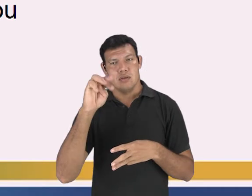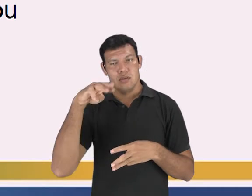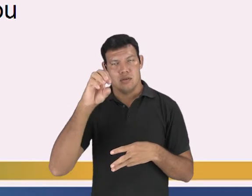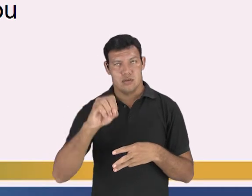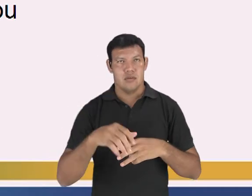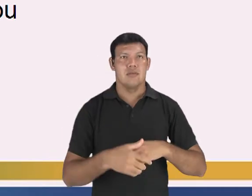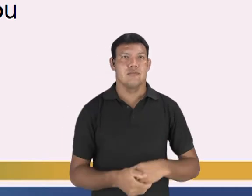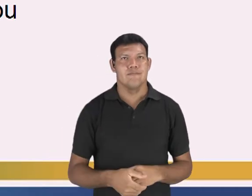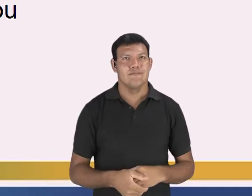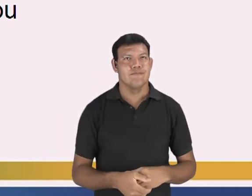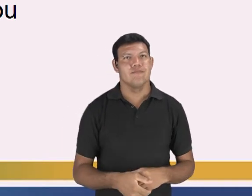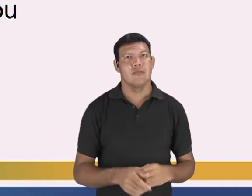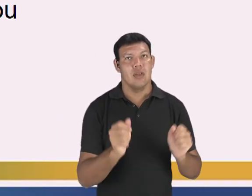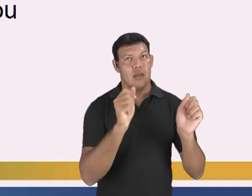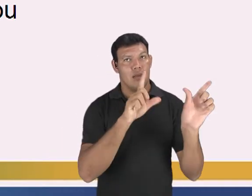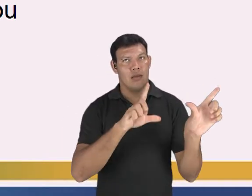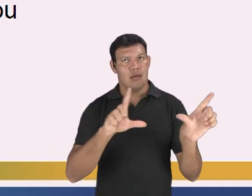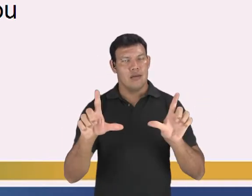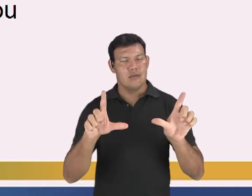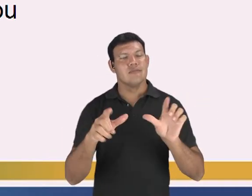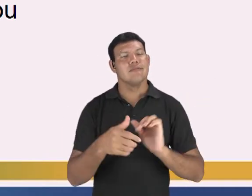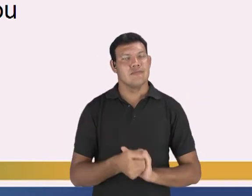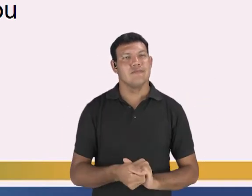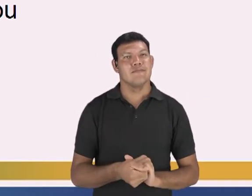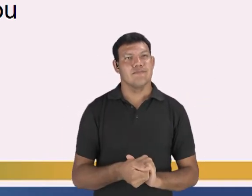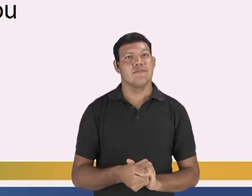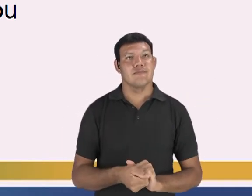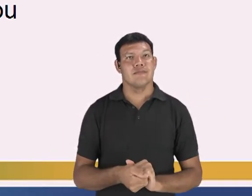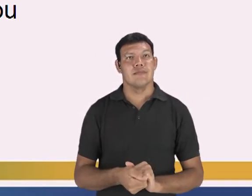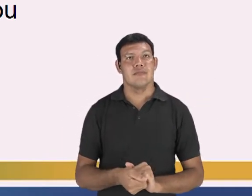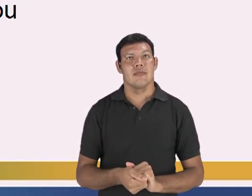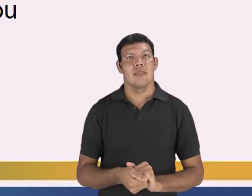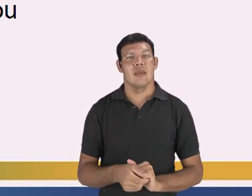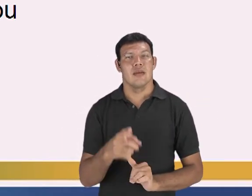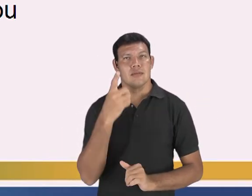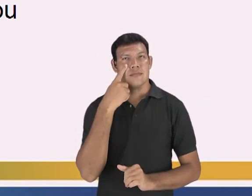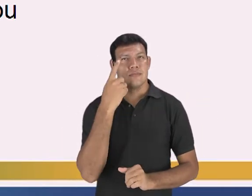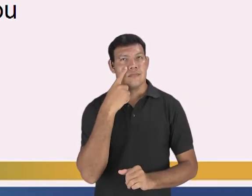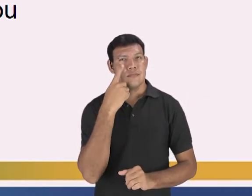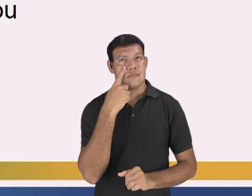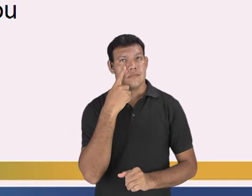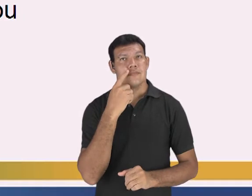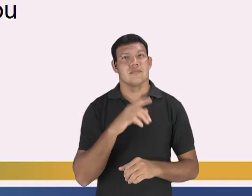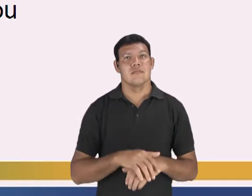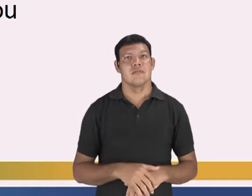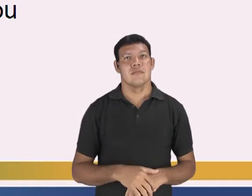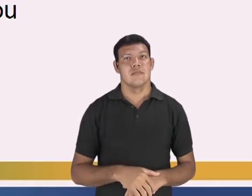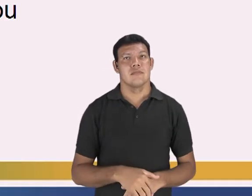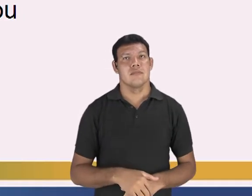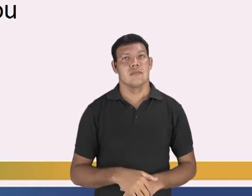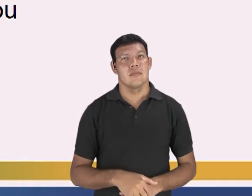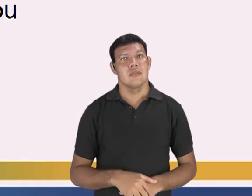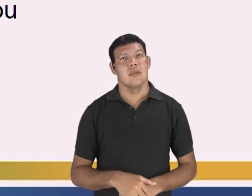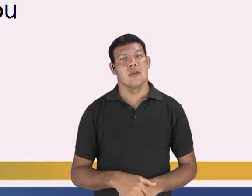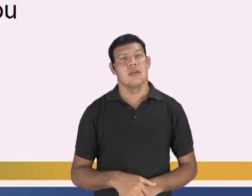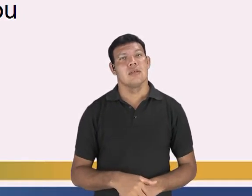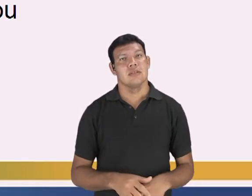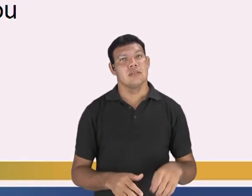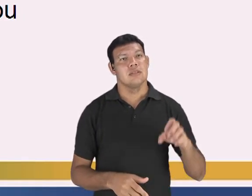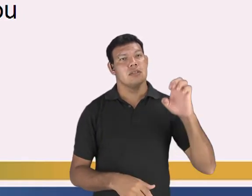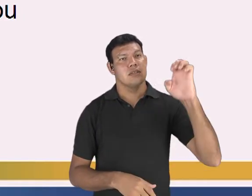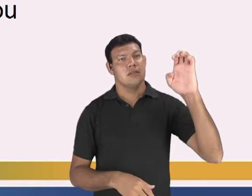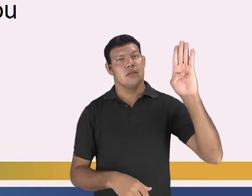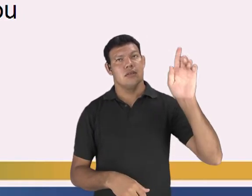uma seção de uma partitura musical e você pode observar que eu tenho uma nota atrás da outra.